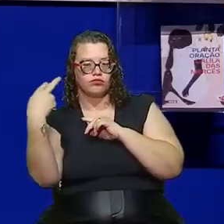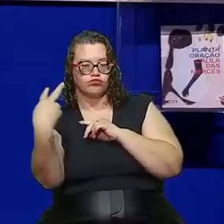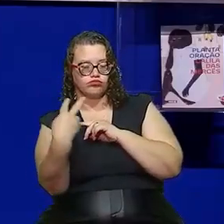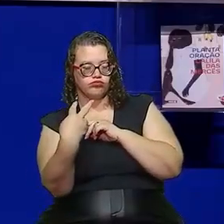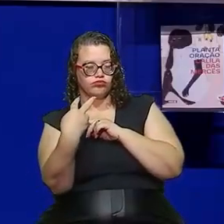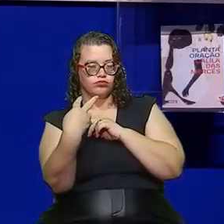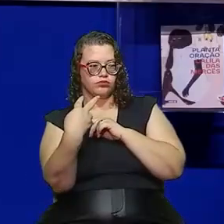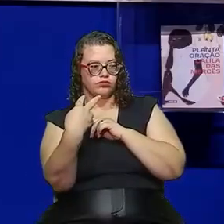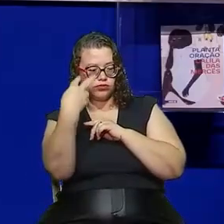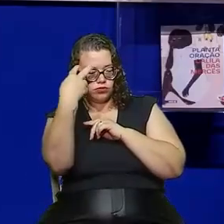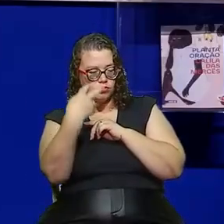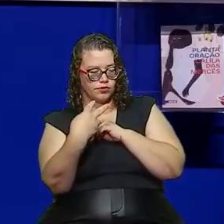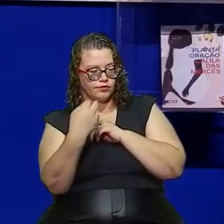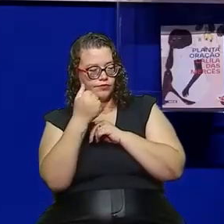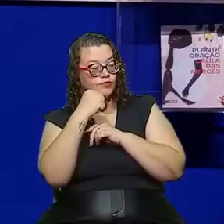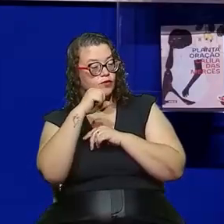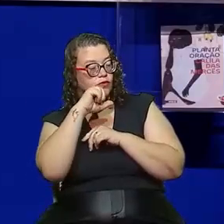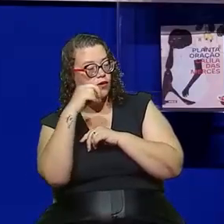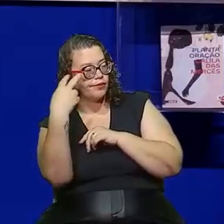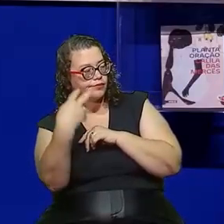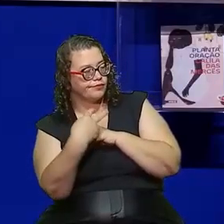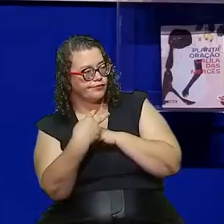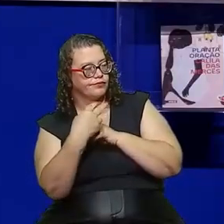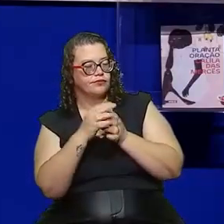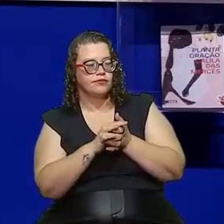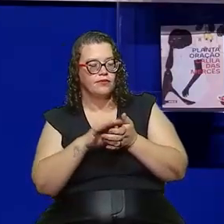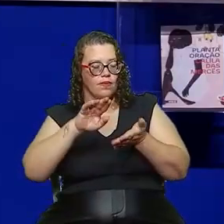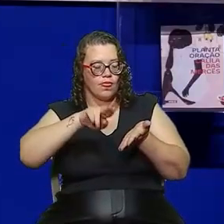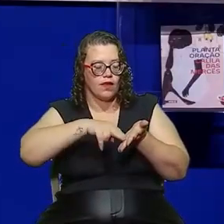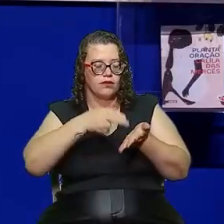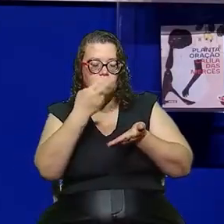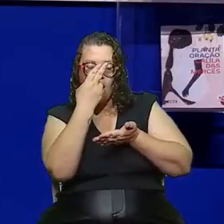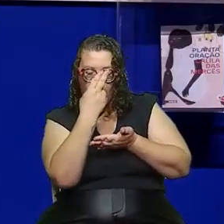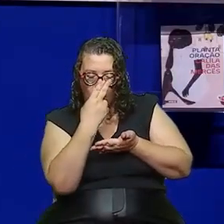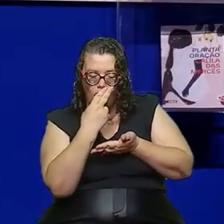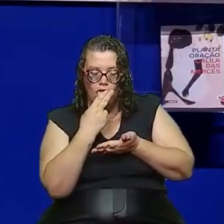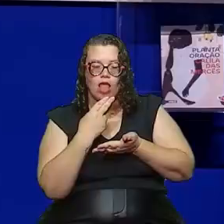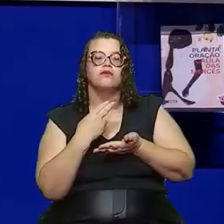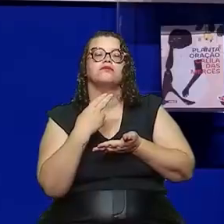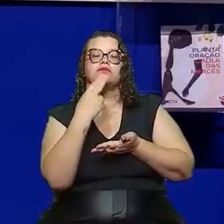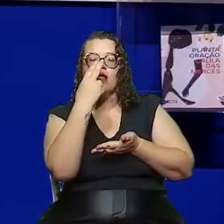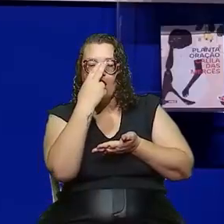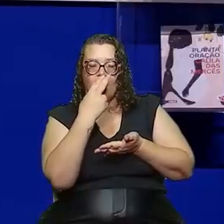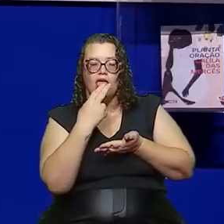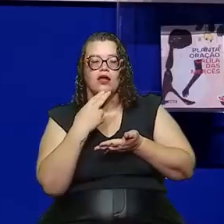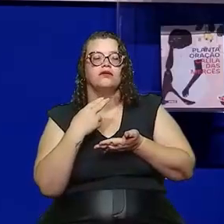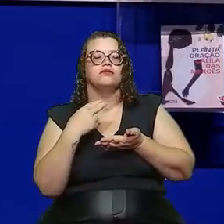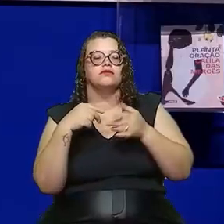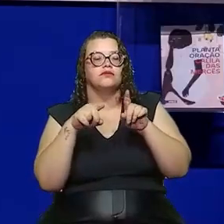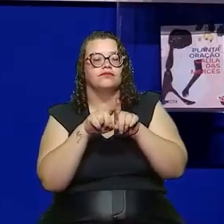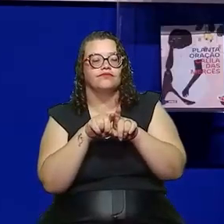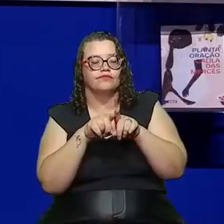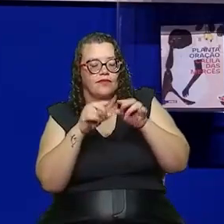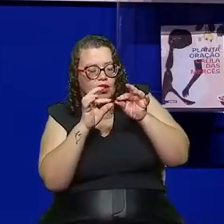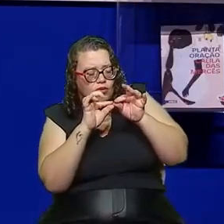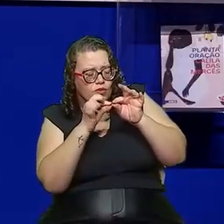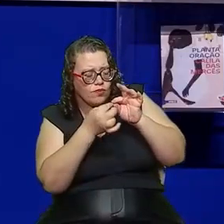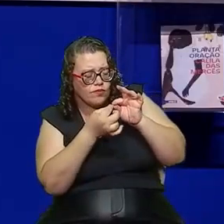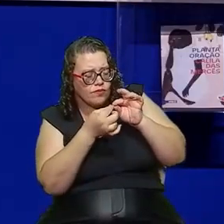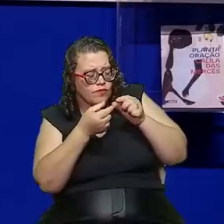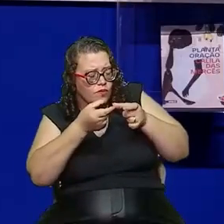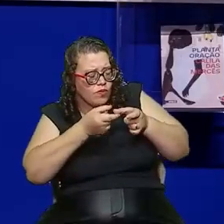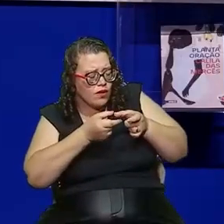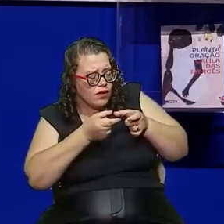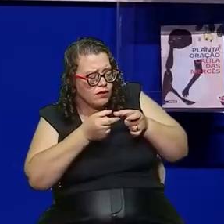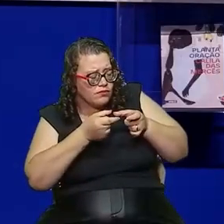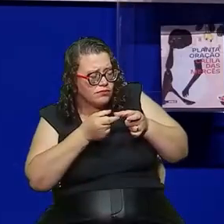silêncio que não pergunta. A tampa lambida, ainda grudada na borda do potinho, e